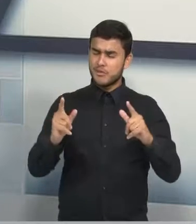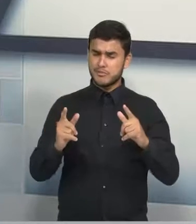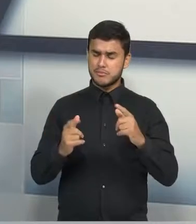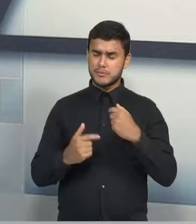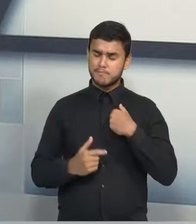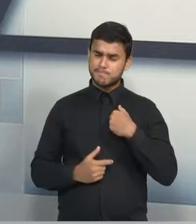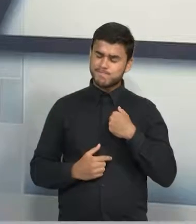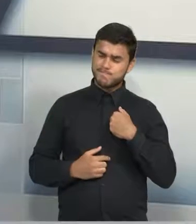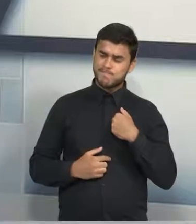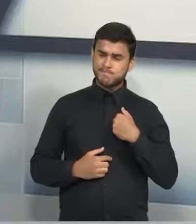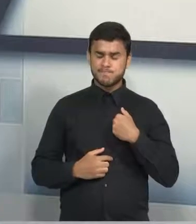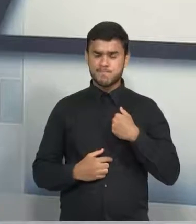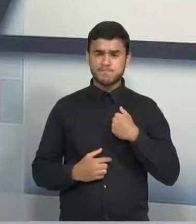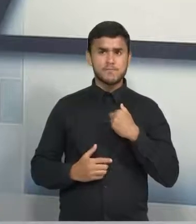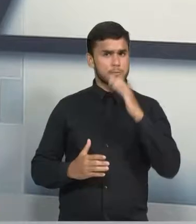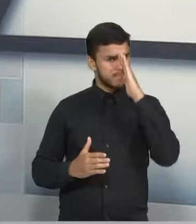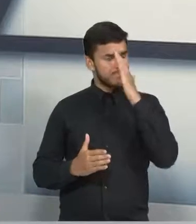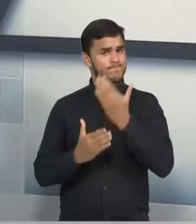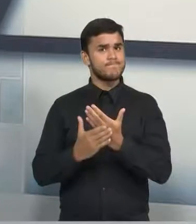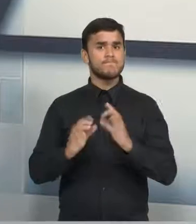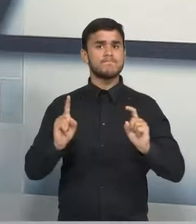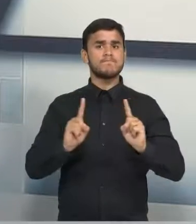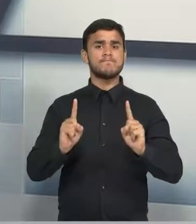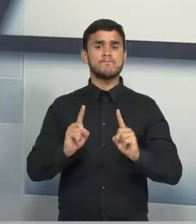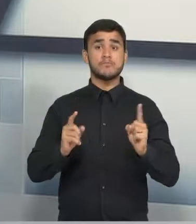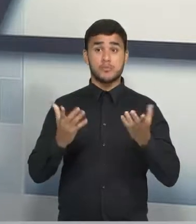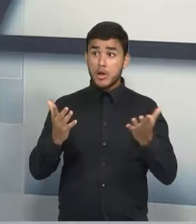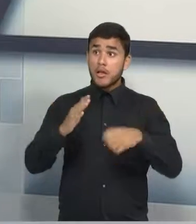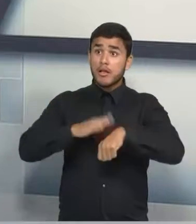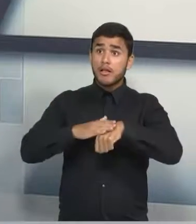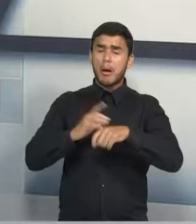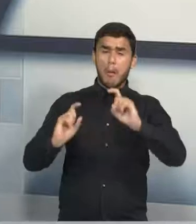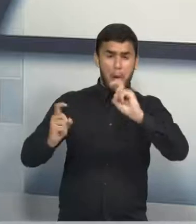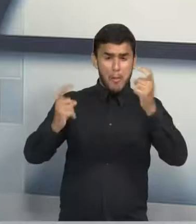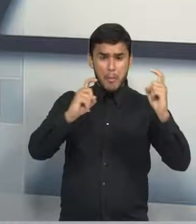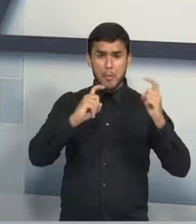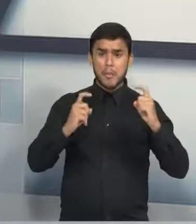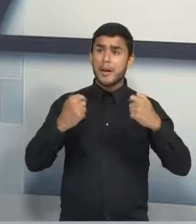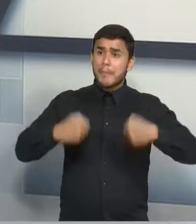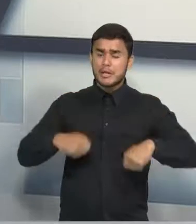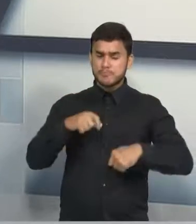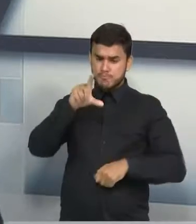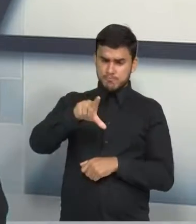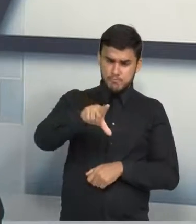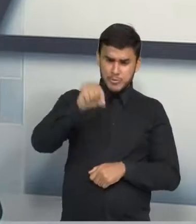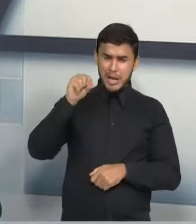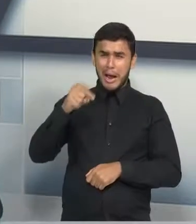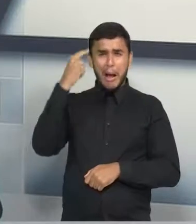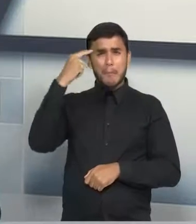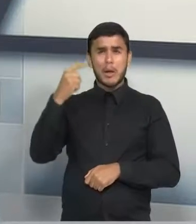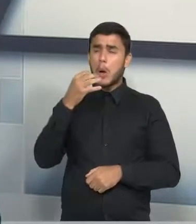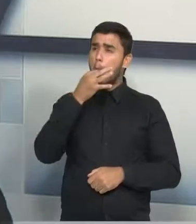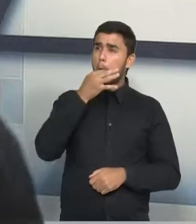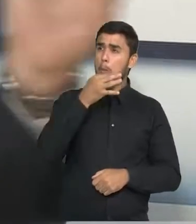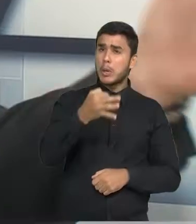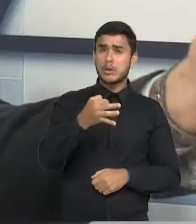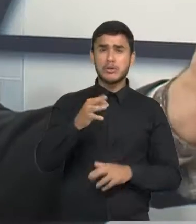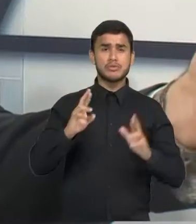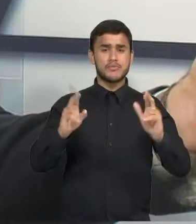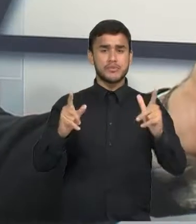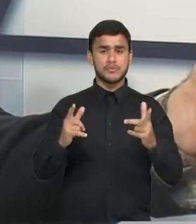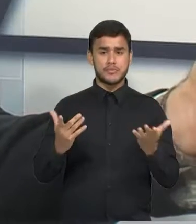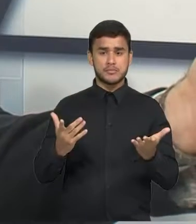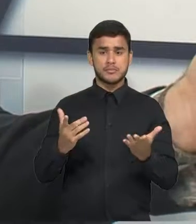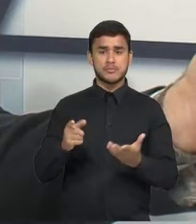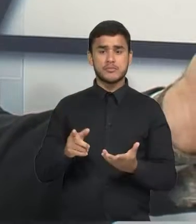lá. E os conflitos que apareceram lá eram conflitos para se decidir, não contemporizar. Ela contemporizou tudo, até aquele voto